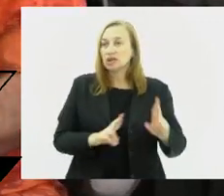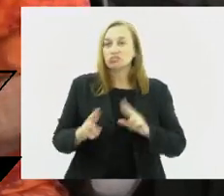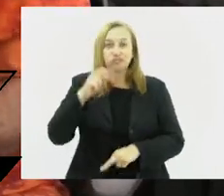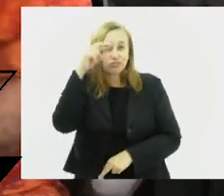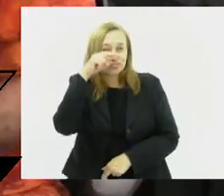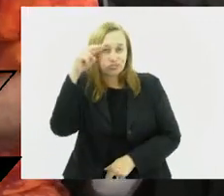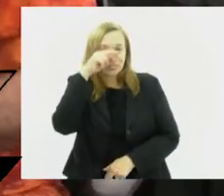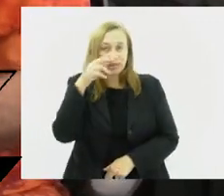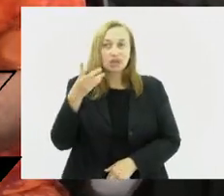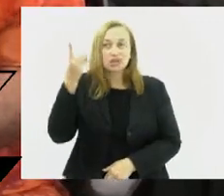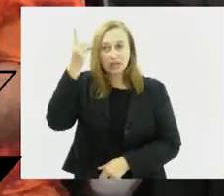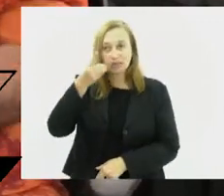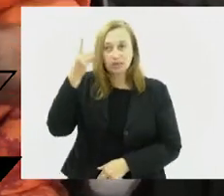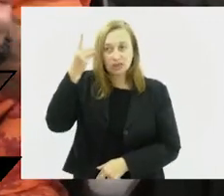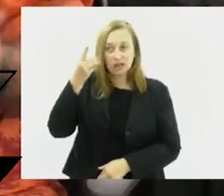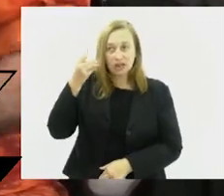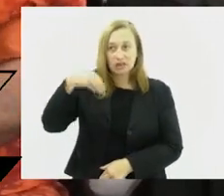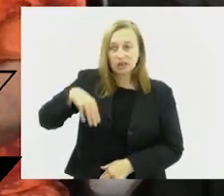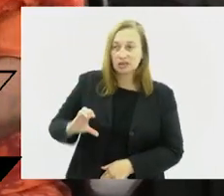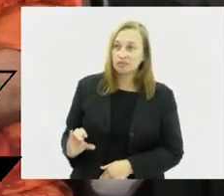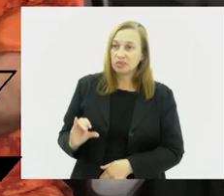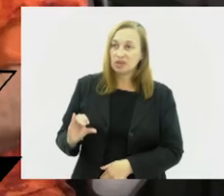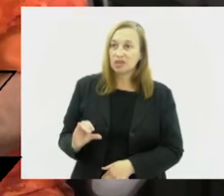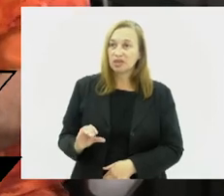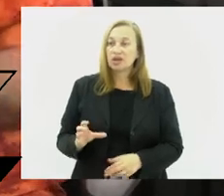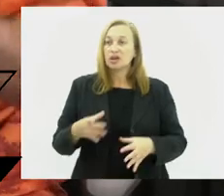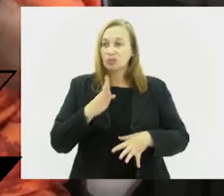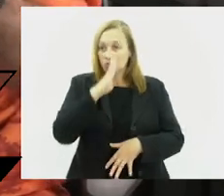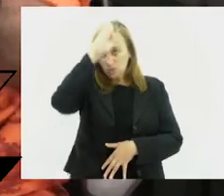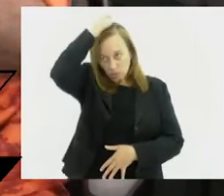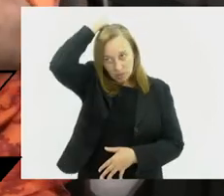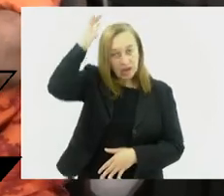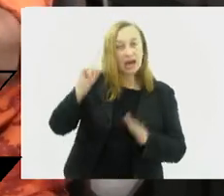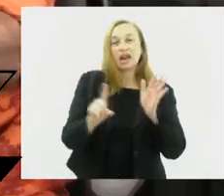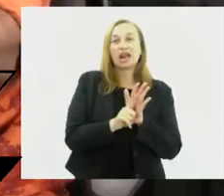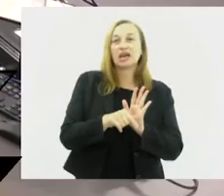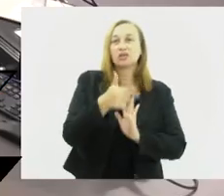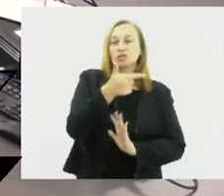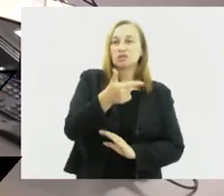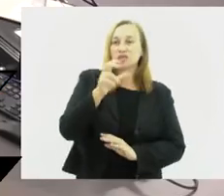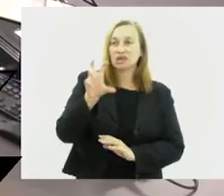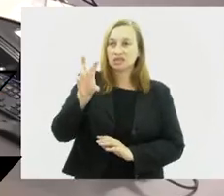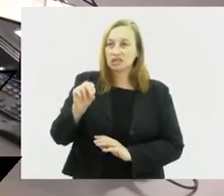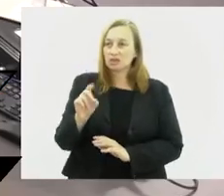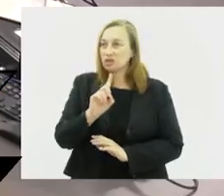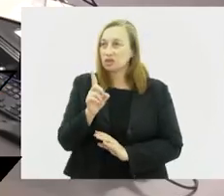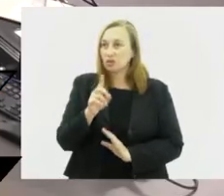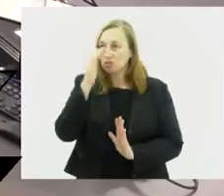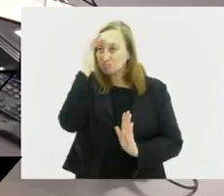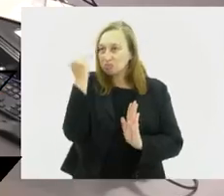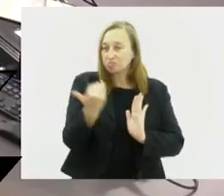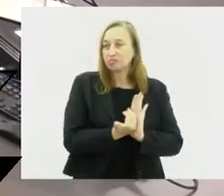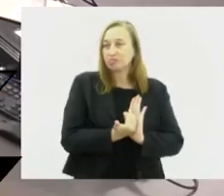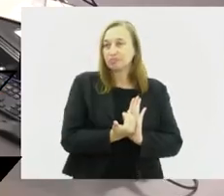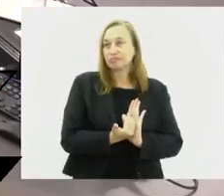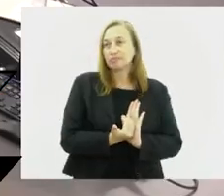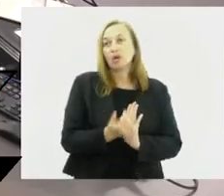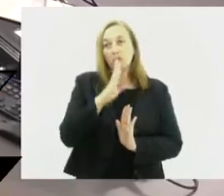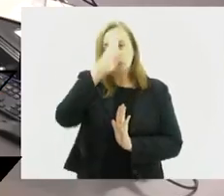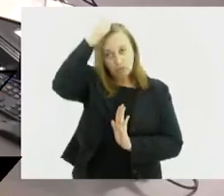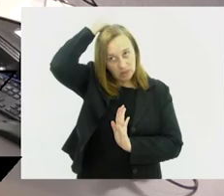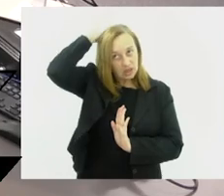fiscalização, deputado Carlos Mink, para o Corpo de Bombeiros, a Lei 250 ela não atribui essa responsabilidade em termos de bombeiros. Nós